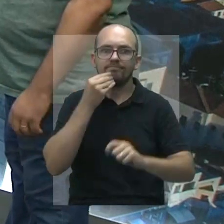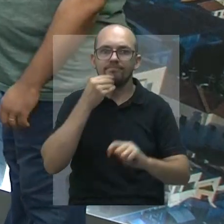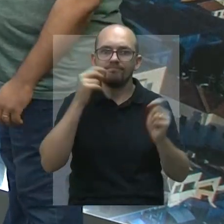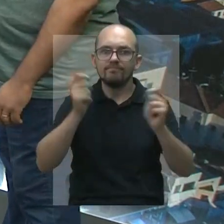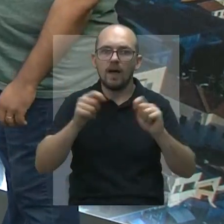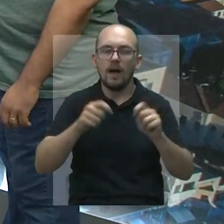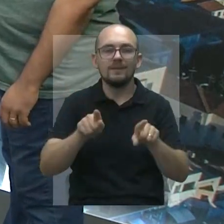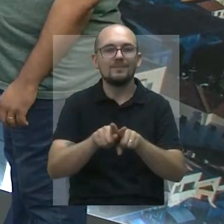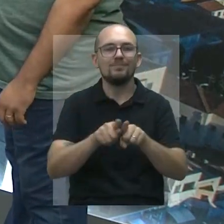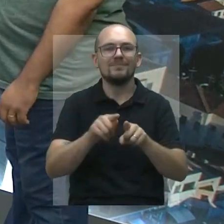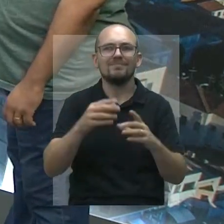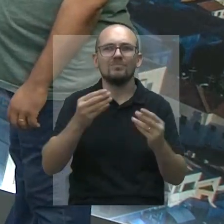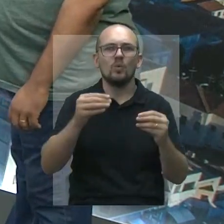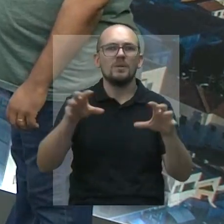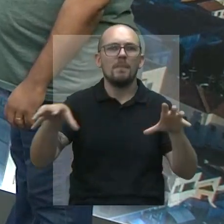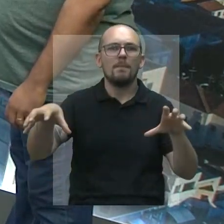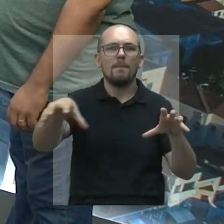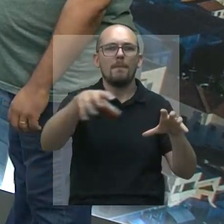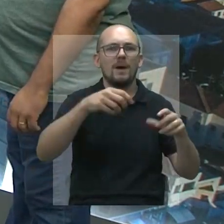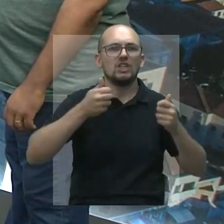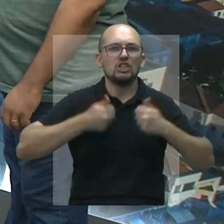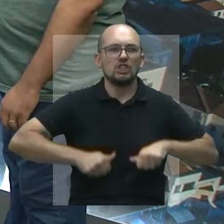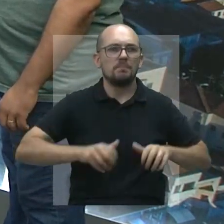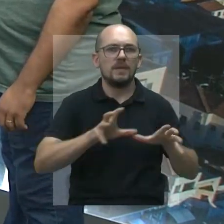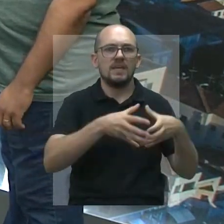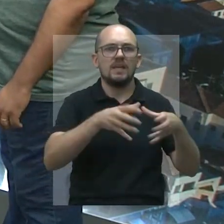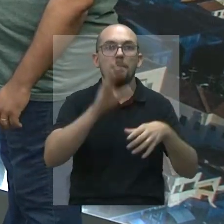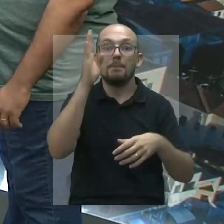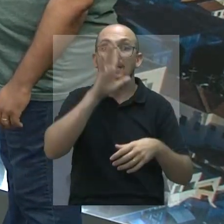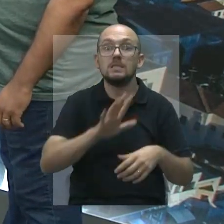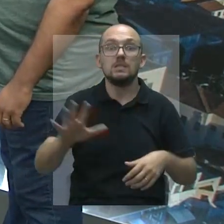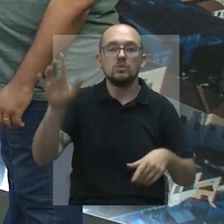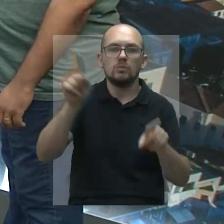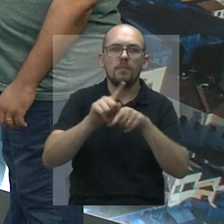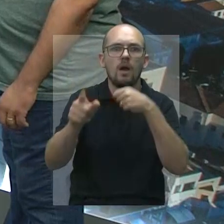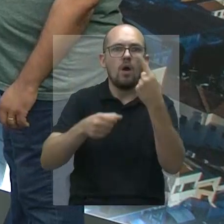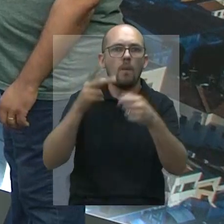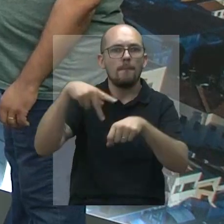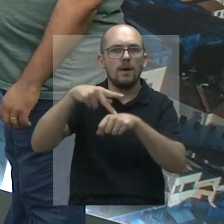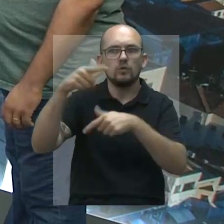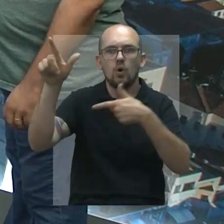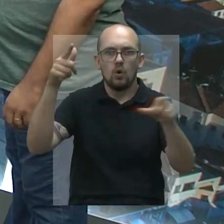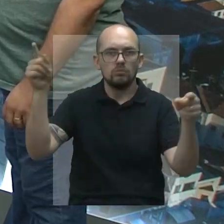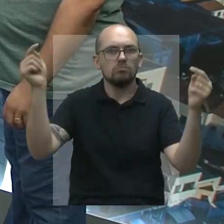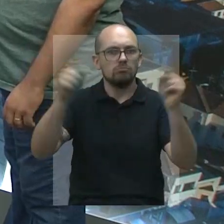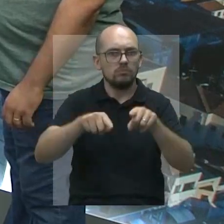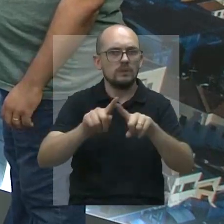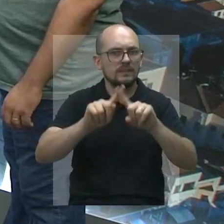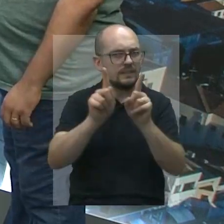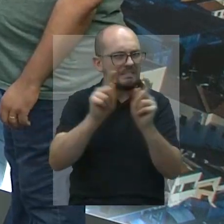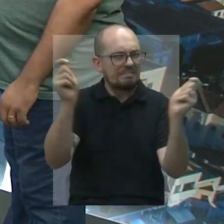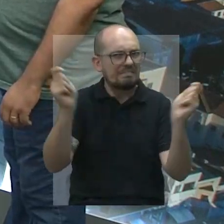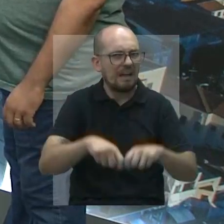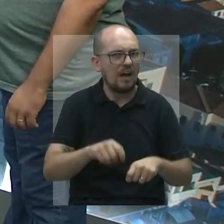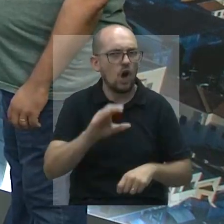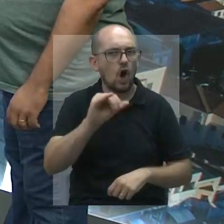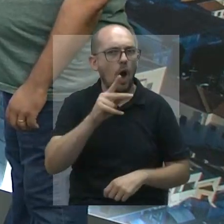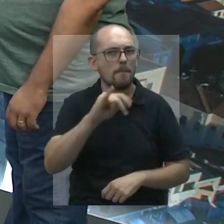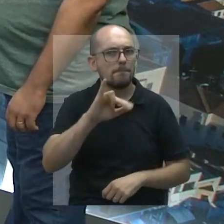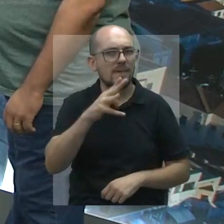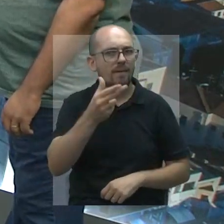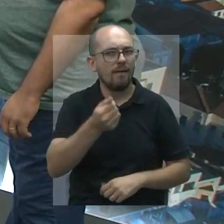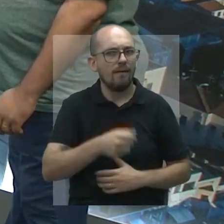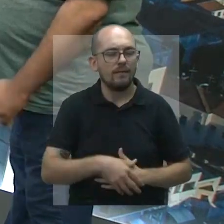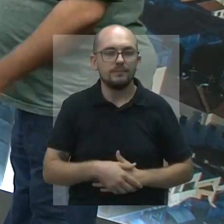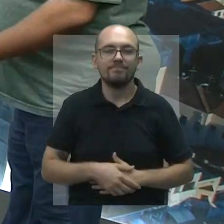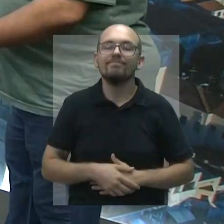aí que envolve vários times de todo o Brasil, inclusive até times de fora. Então o 15 realmente tem muita chance nessa Copinha. Sem dúvida